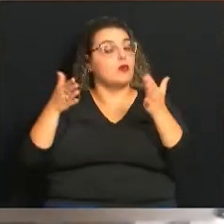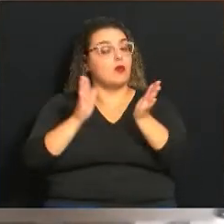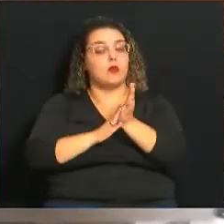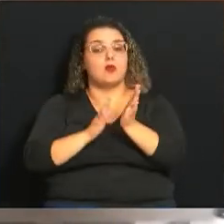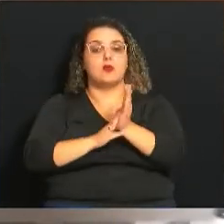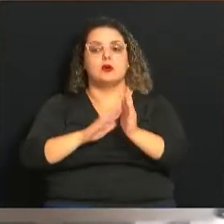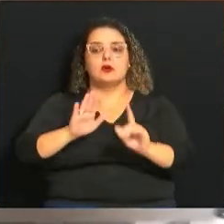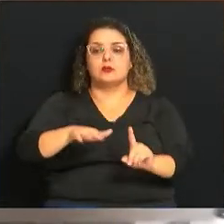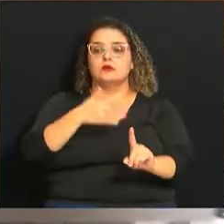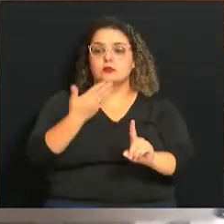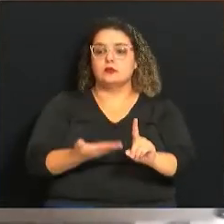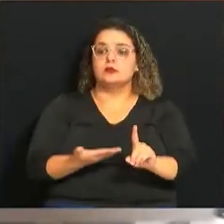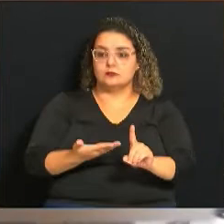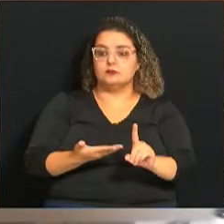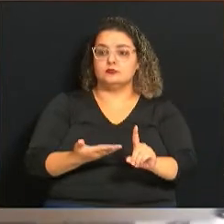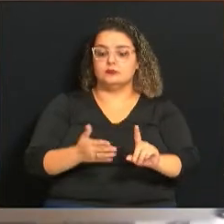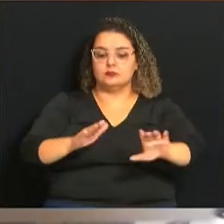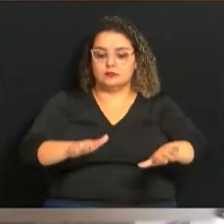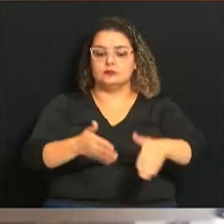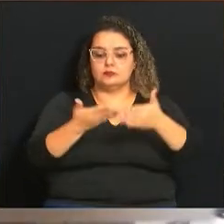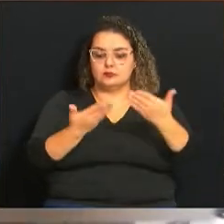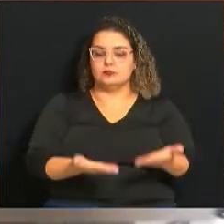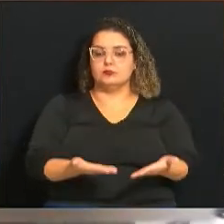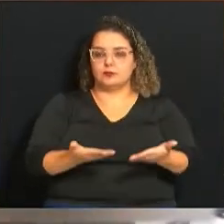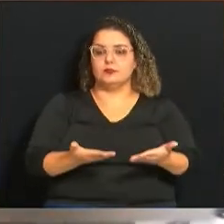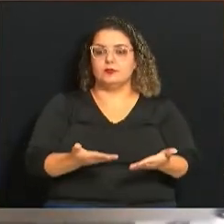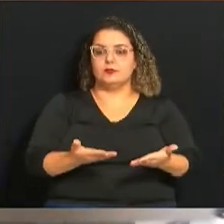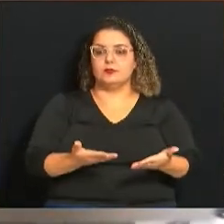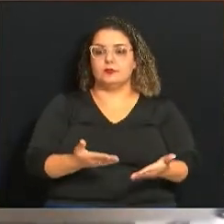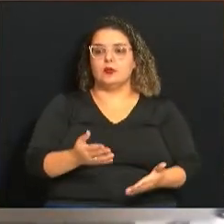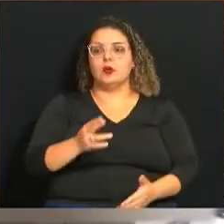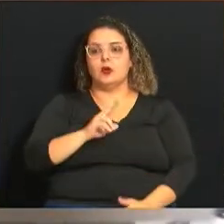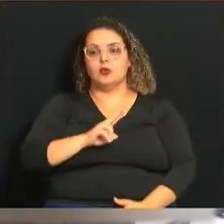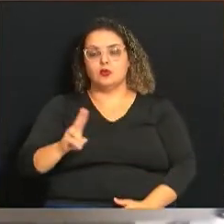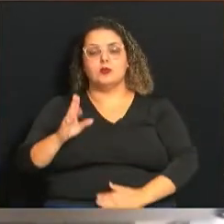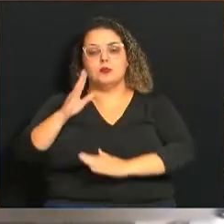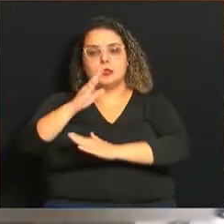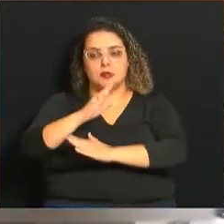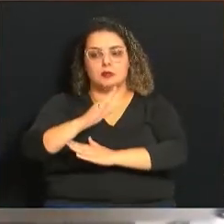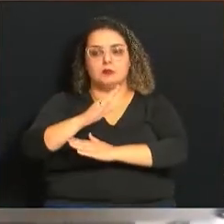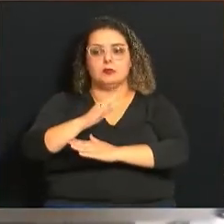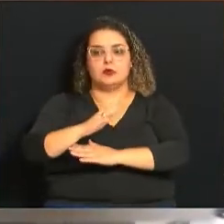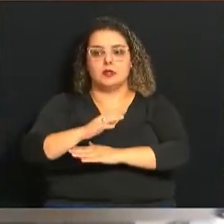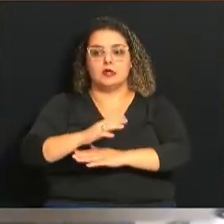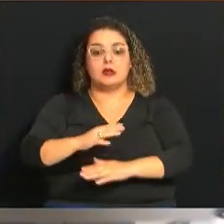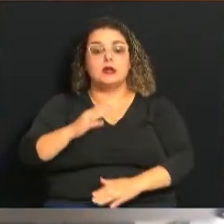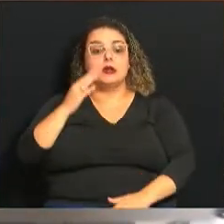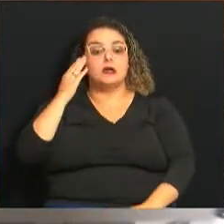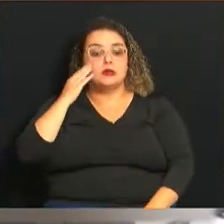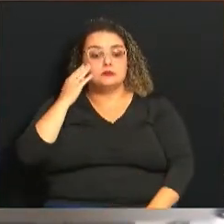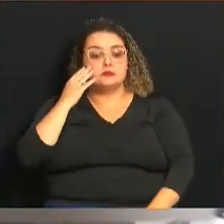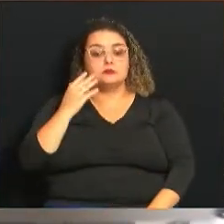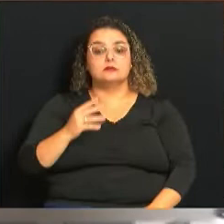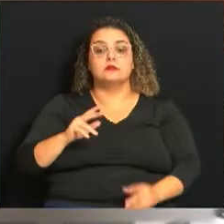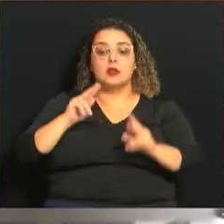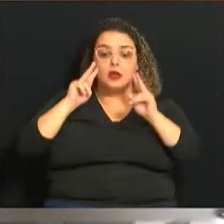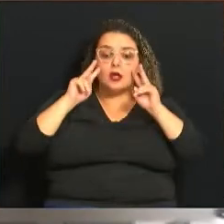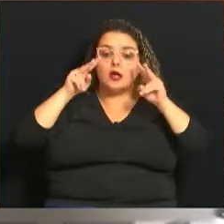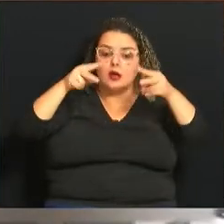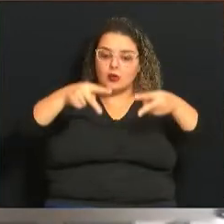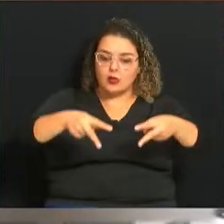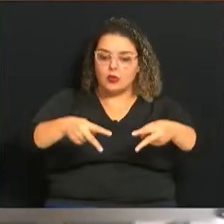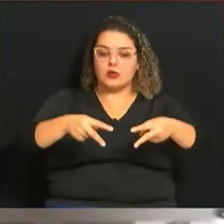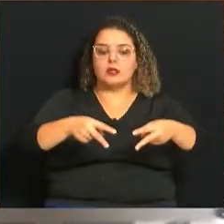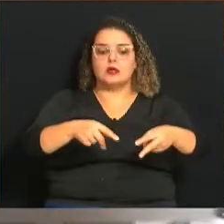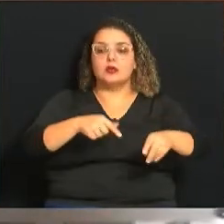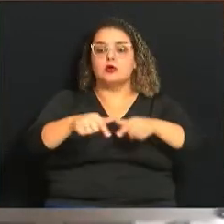ela pretende, em nome da população de Campinas, reconhecer o trabalho de cada pessoa que está sendo homenageada na sua área